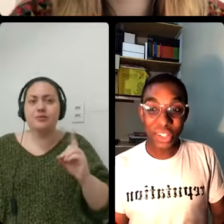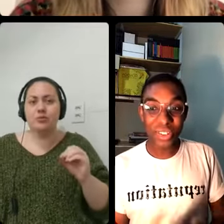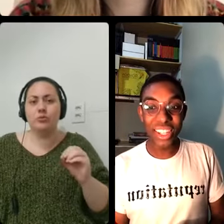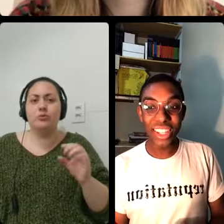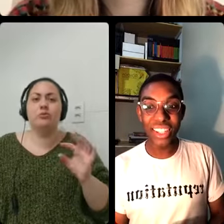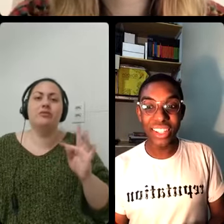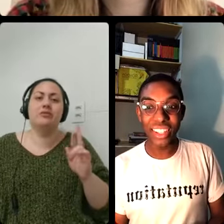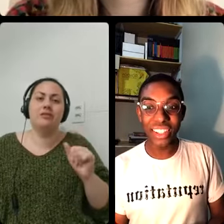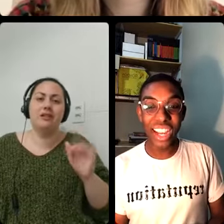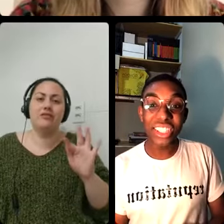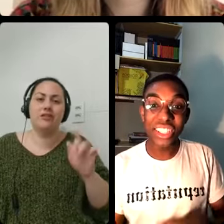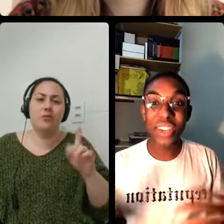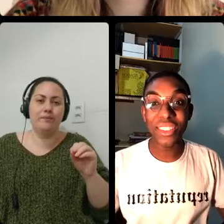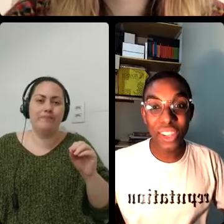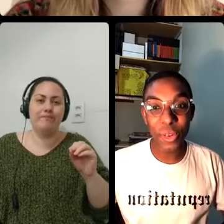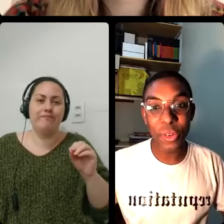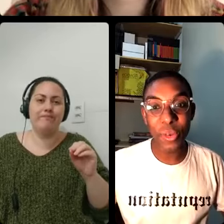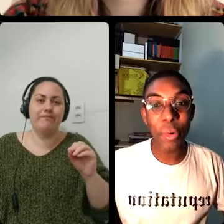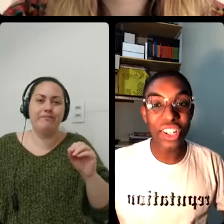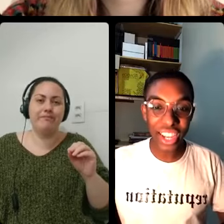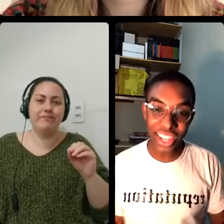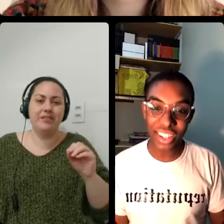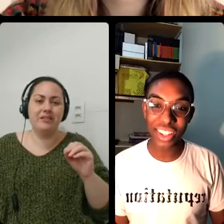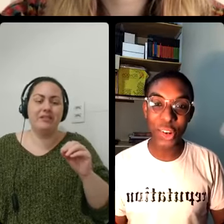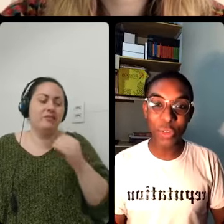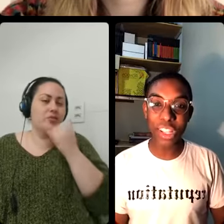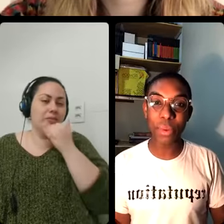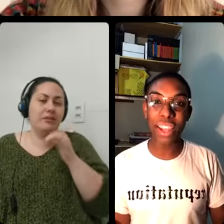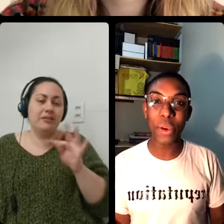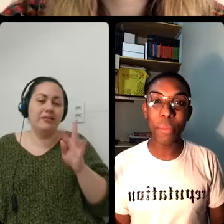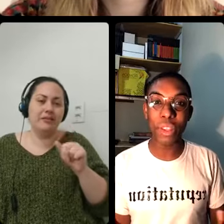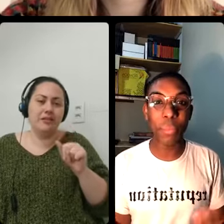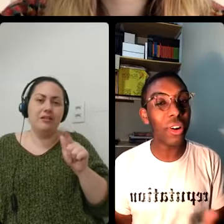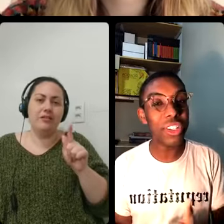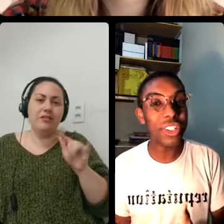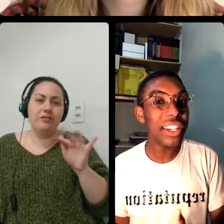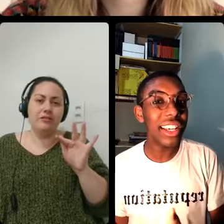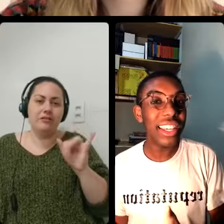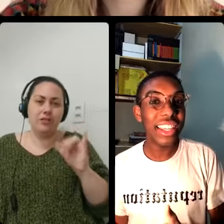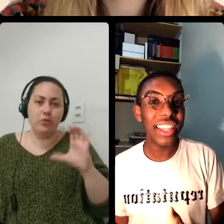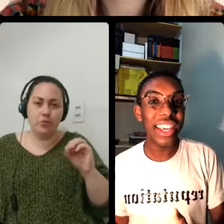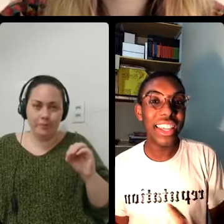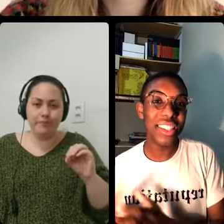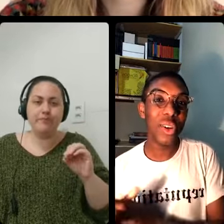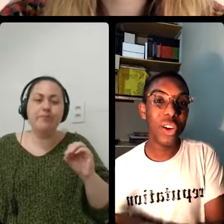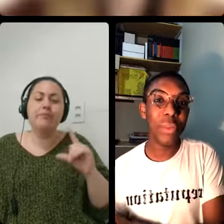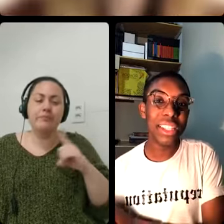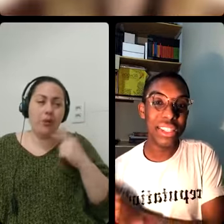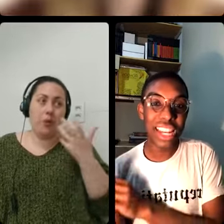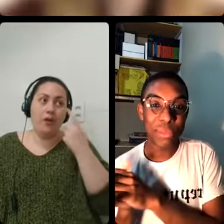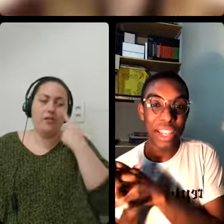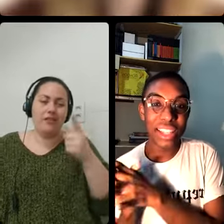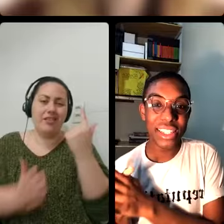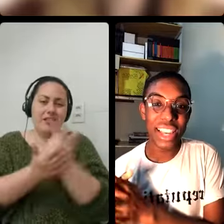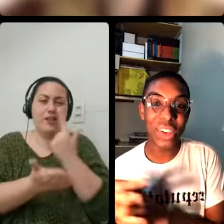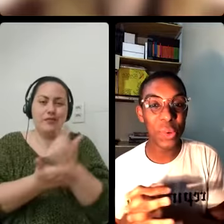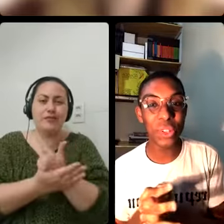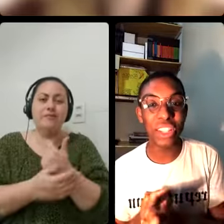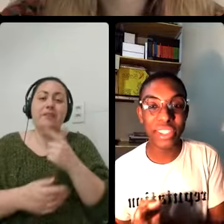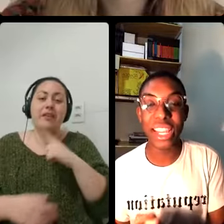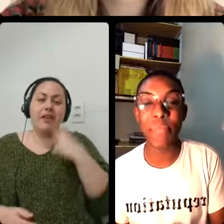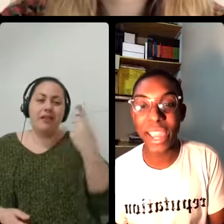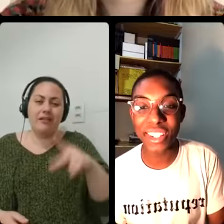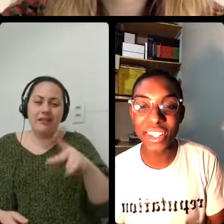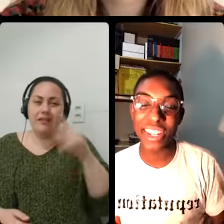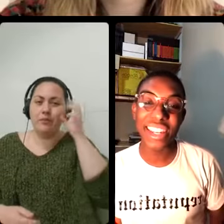Eu acho que a gente tem um podcast aqui na UFIX, né, que é o Preto Pod, que aí são eu e mais 3 meninas, a Ero,